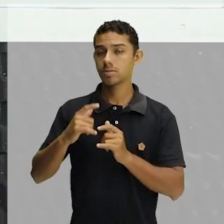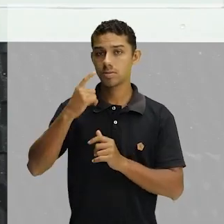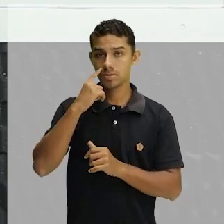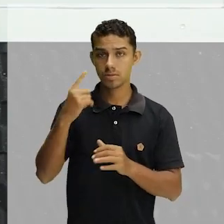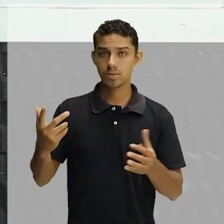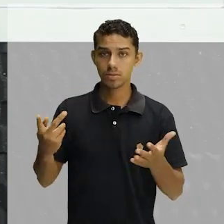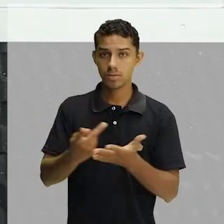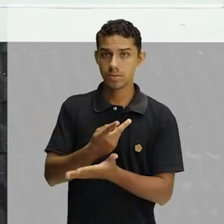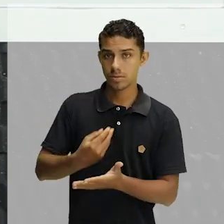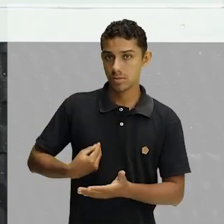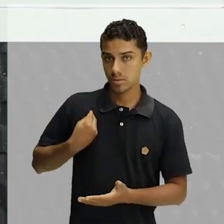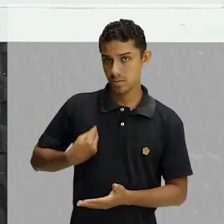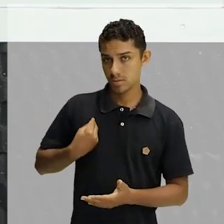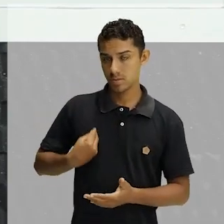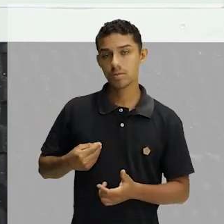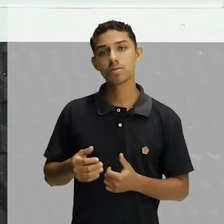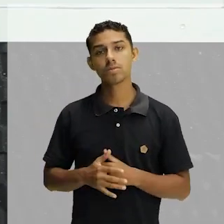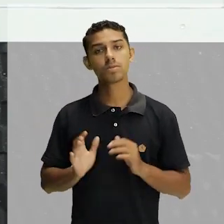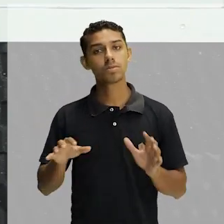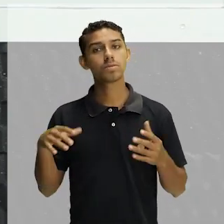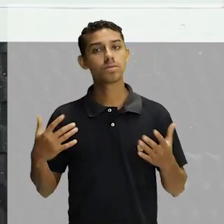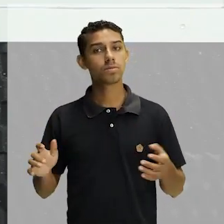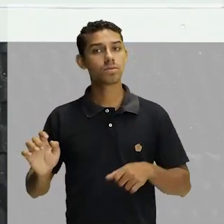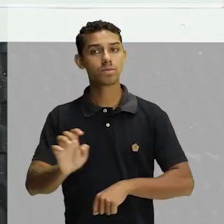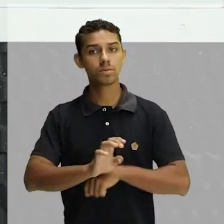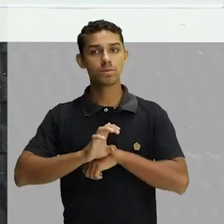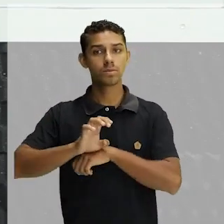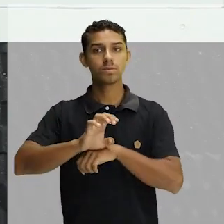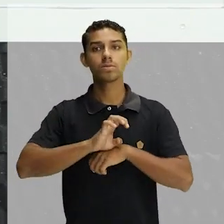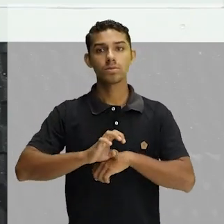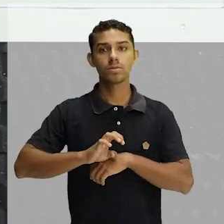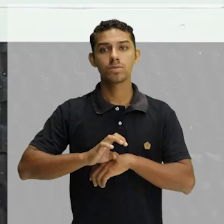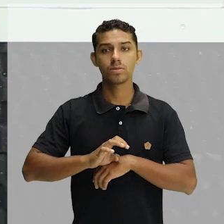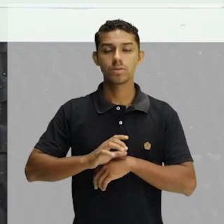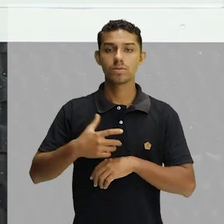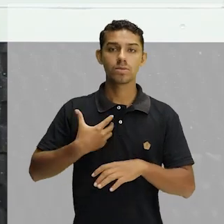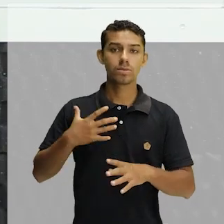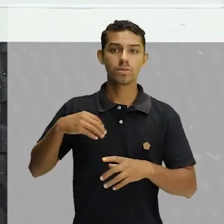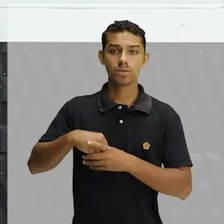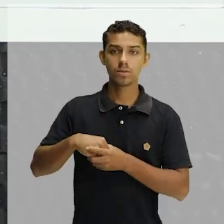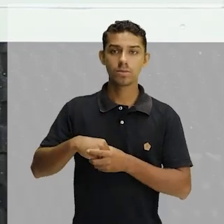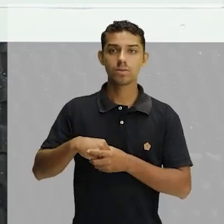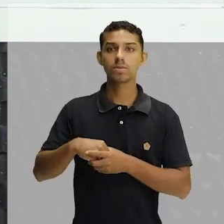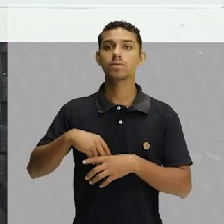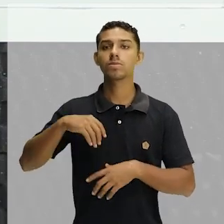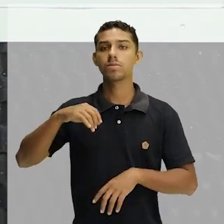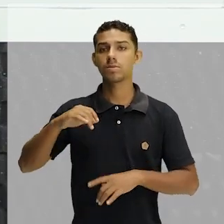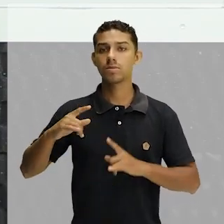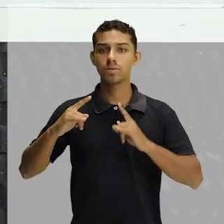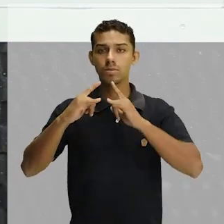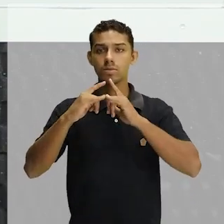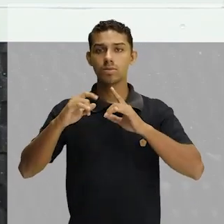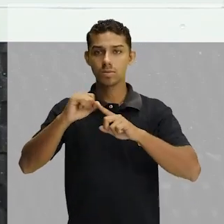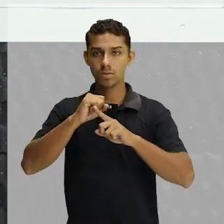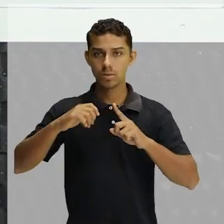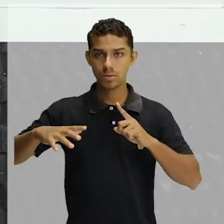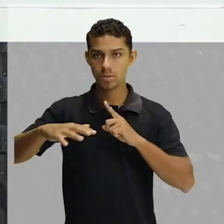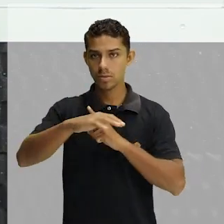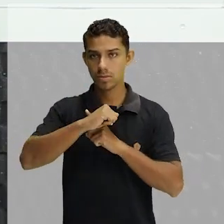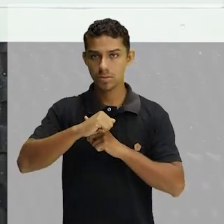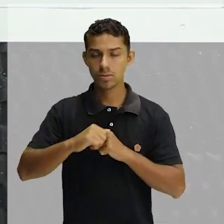nossa vida na polis. Então, o Estado como instituição, certo? Social.